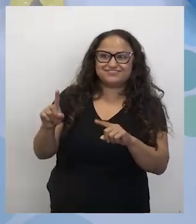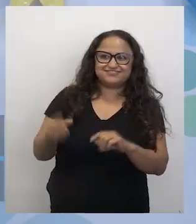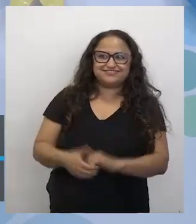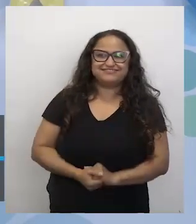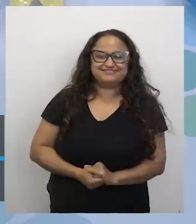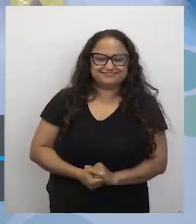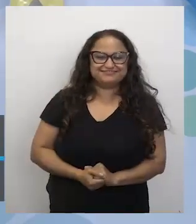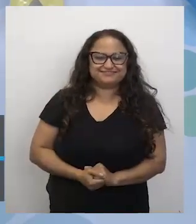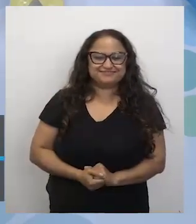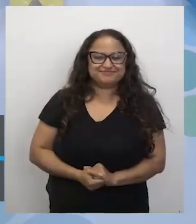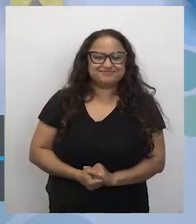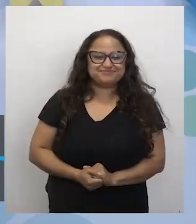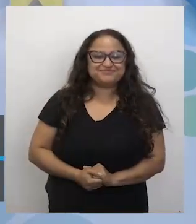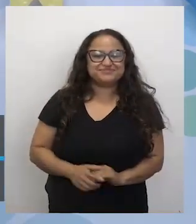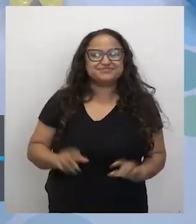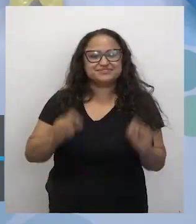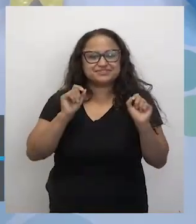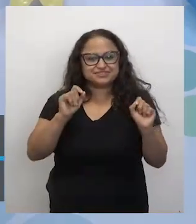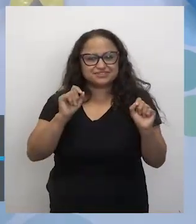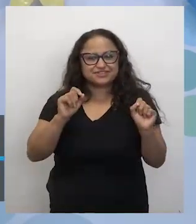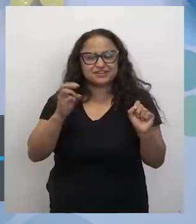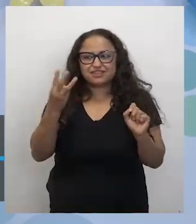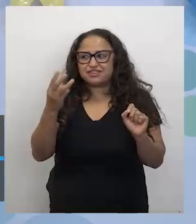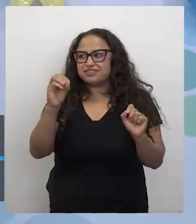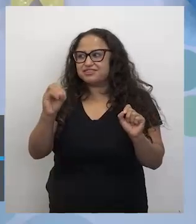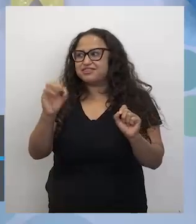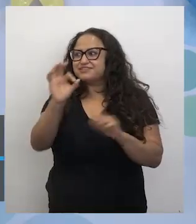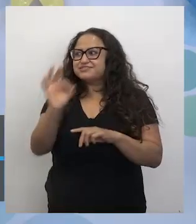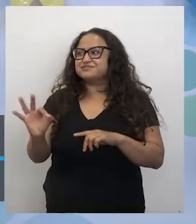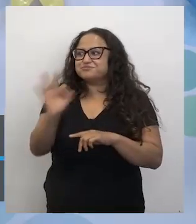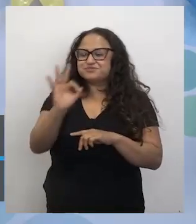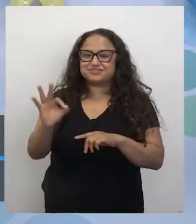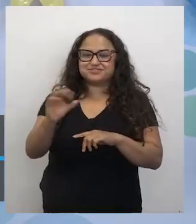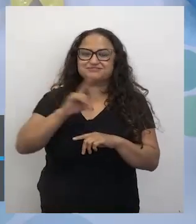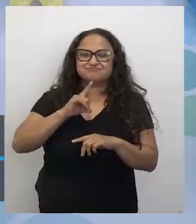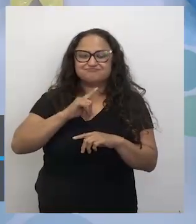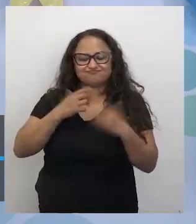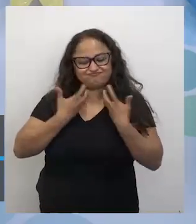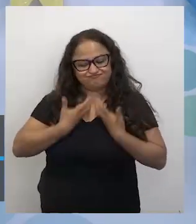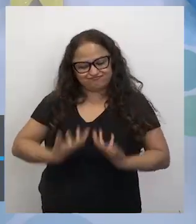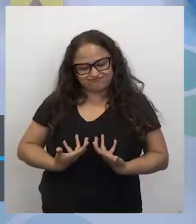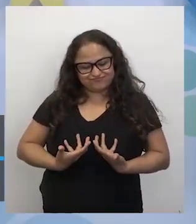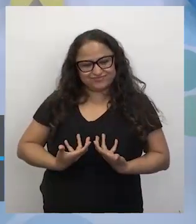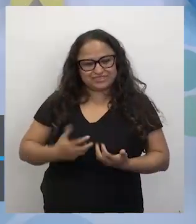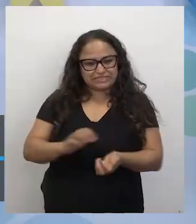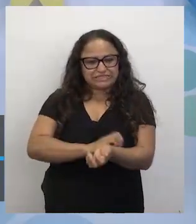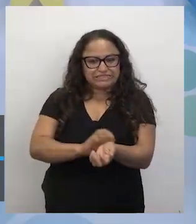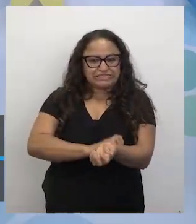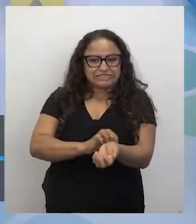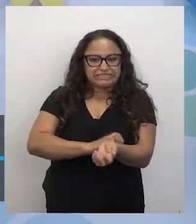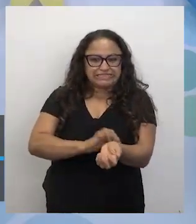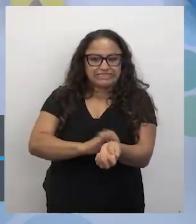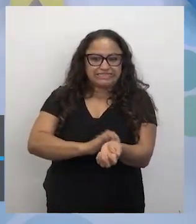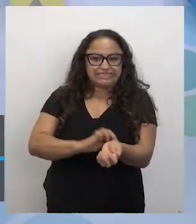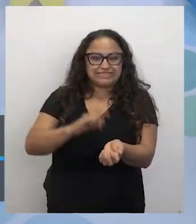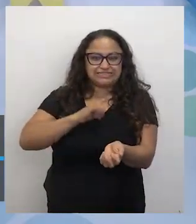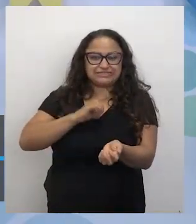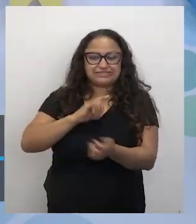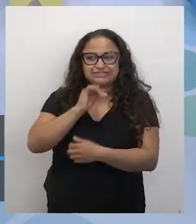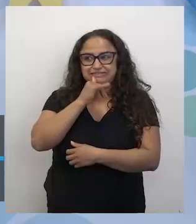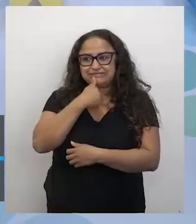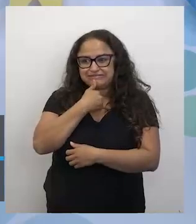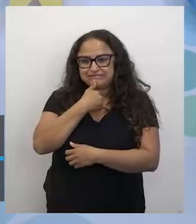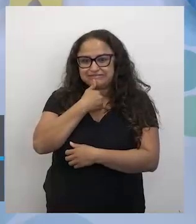que bastante, desânimo. Então, aumenta o desânimo e o estresse. Então, dá um estresse, a pessoa desanima, fica